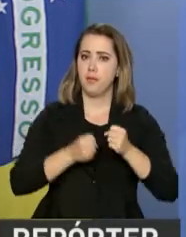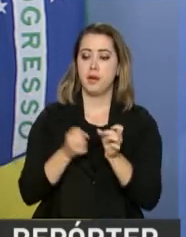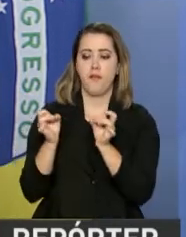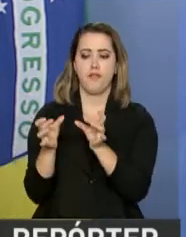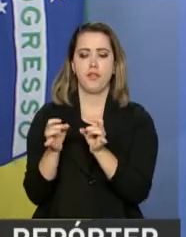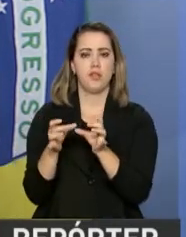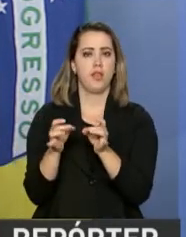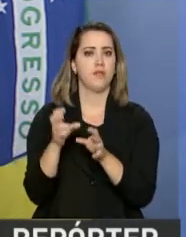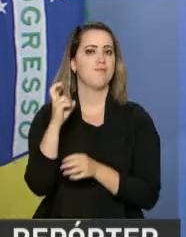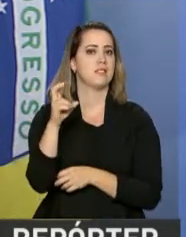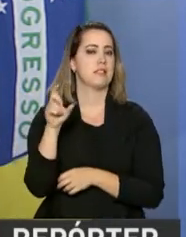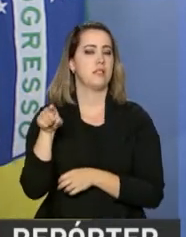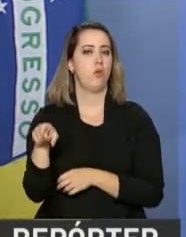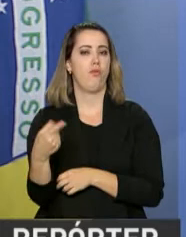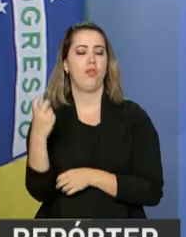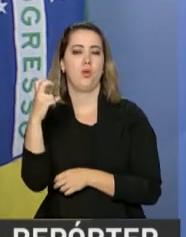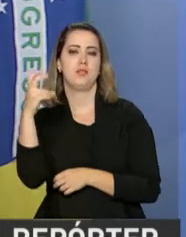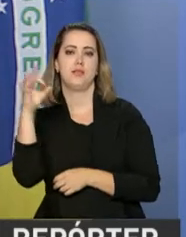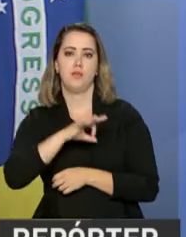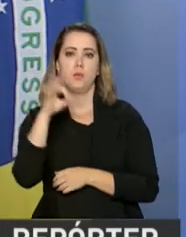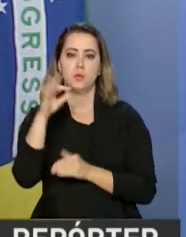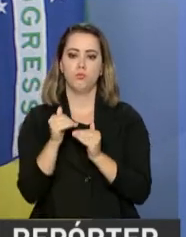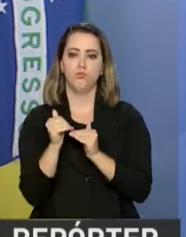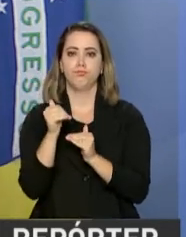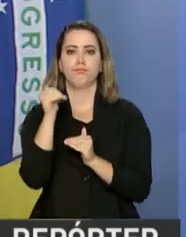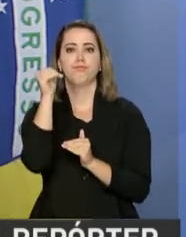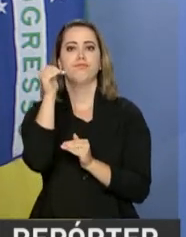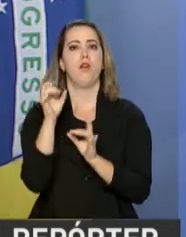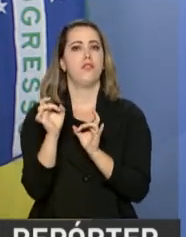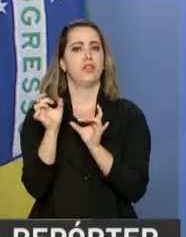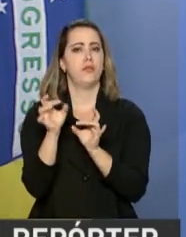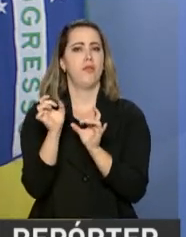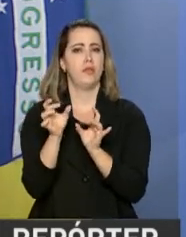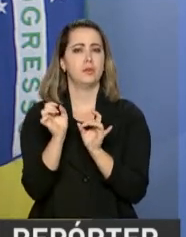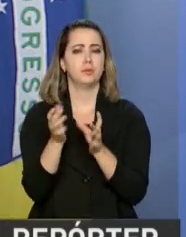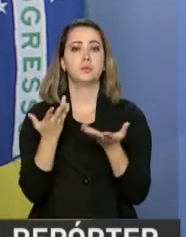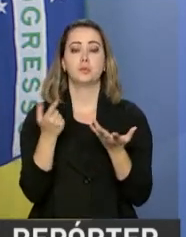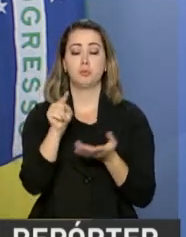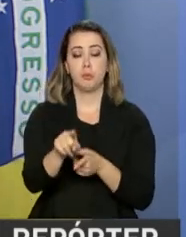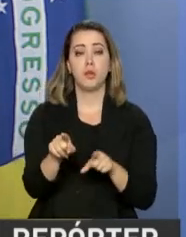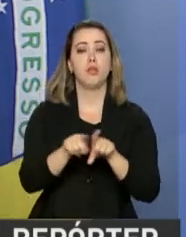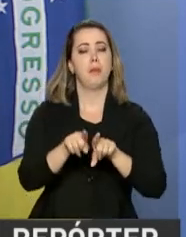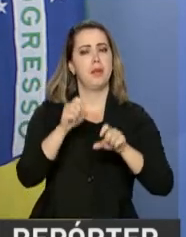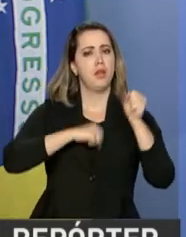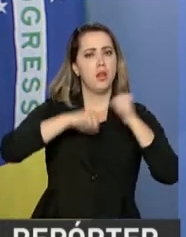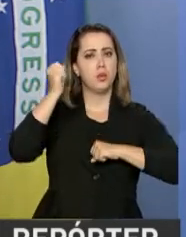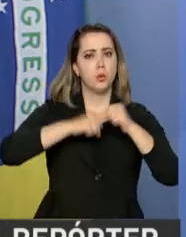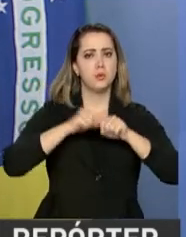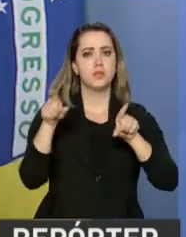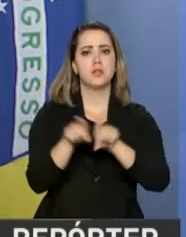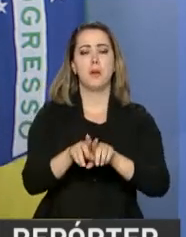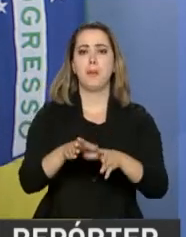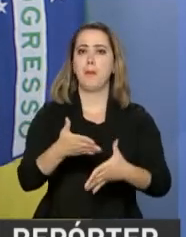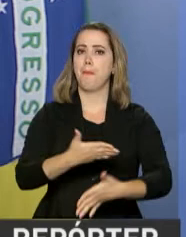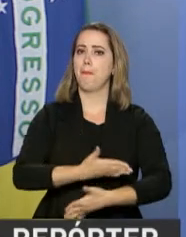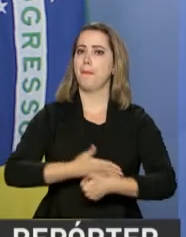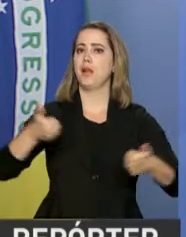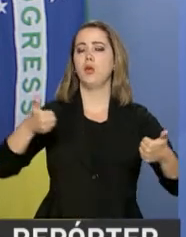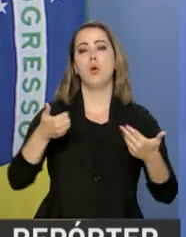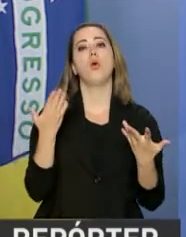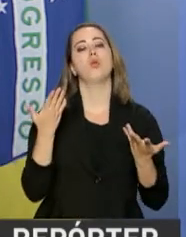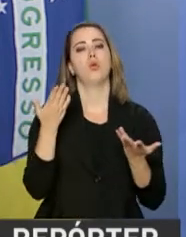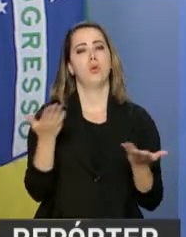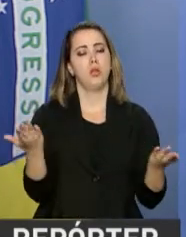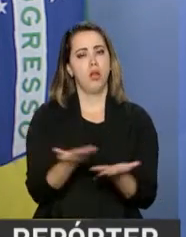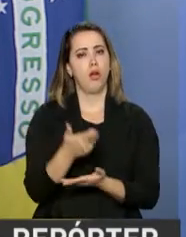5 e 6 por cento a utilização da capacidade instalada na indústria também melhorou está em 77,4